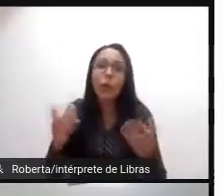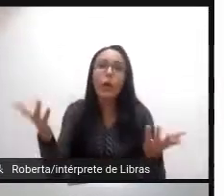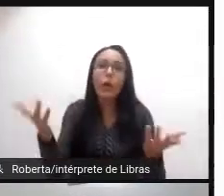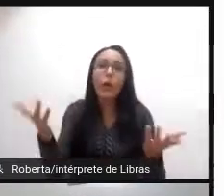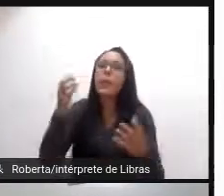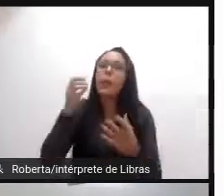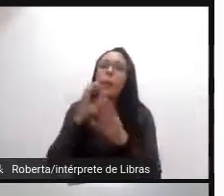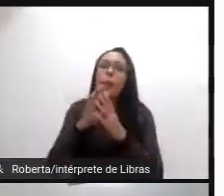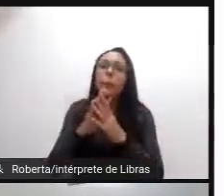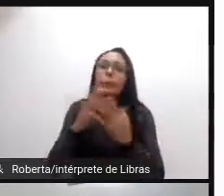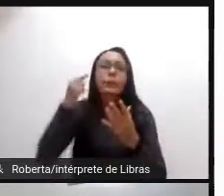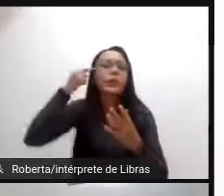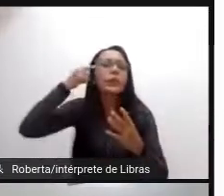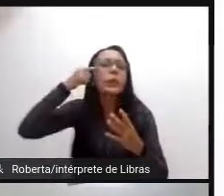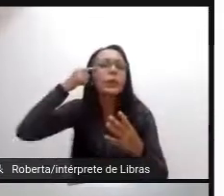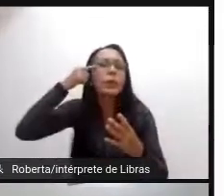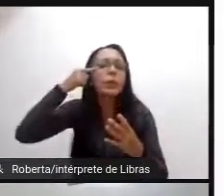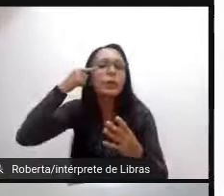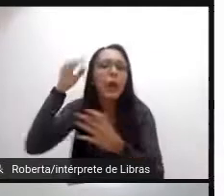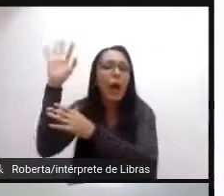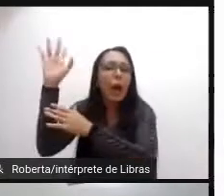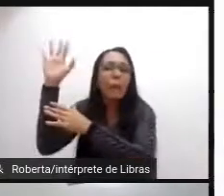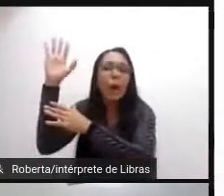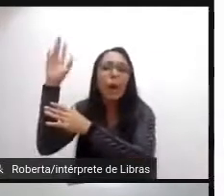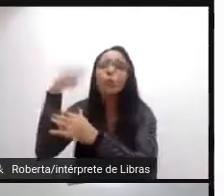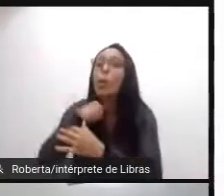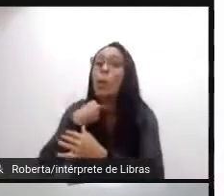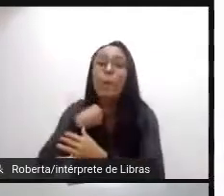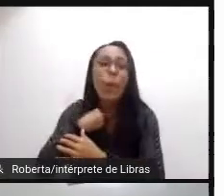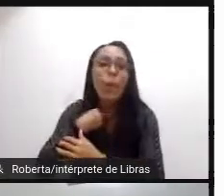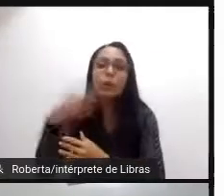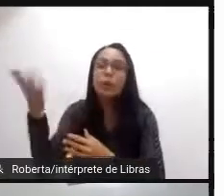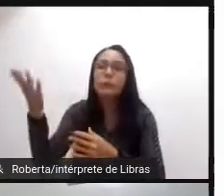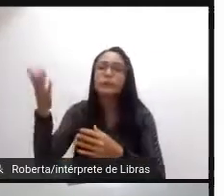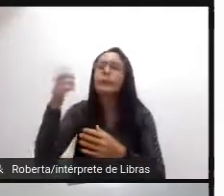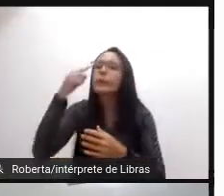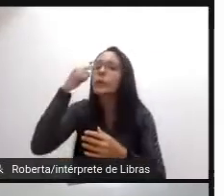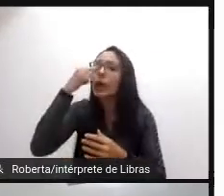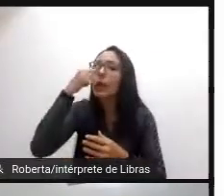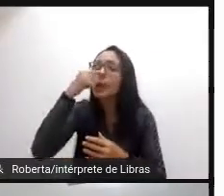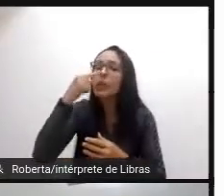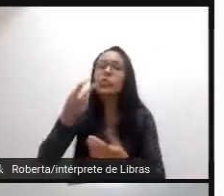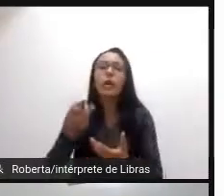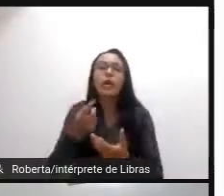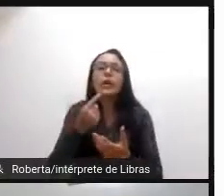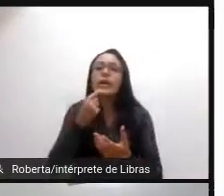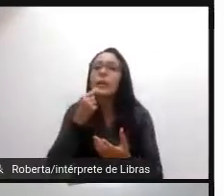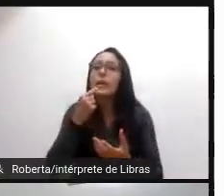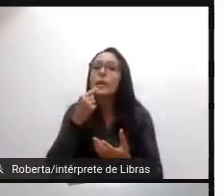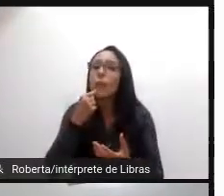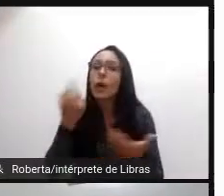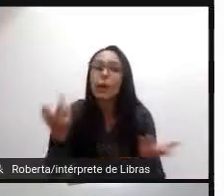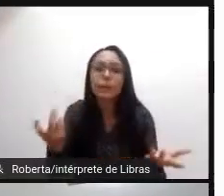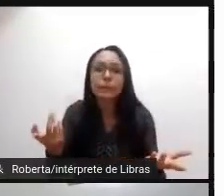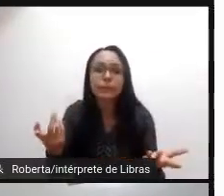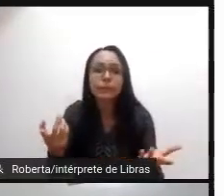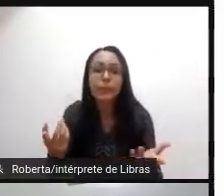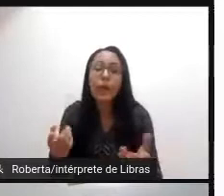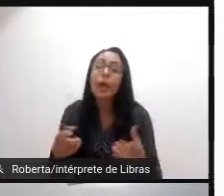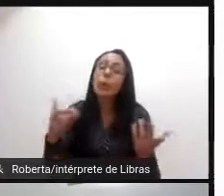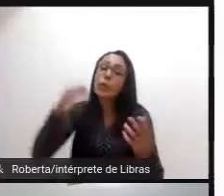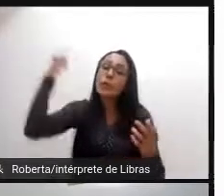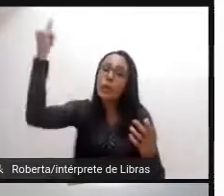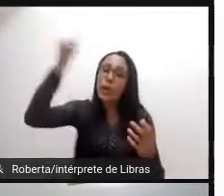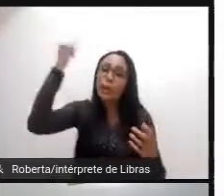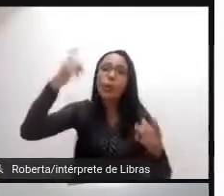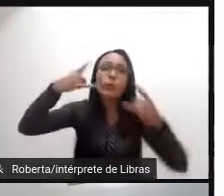nem nos olhos, nem no nariz, nem na boca, para vocês não se contaminarem. E por isso, a importância da